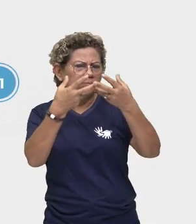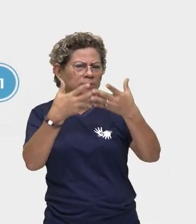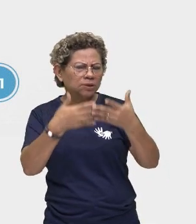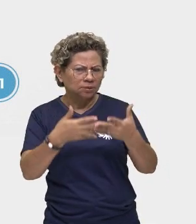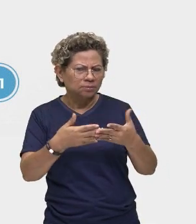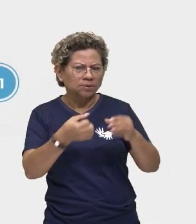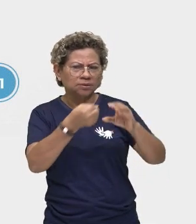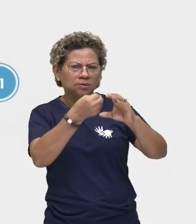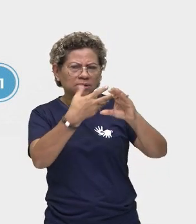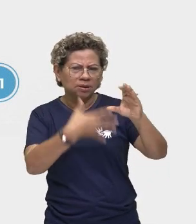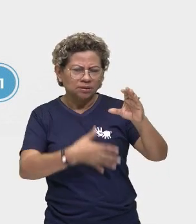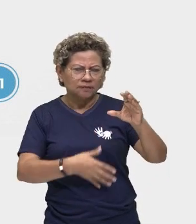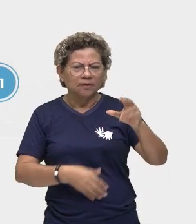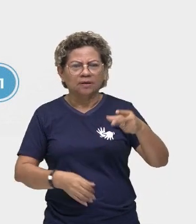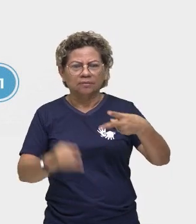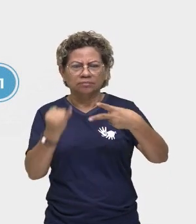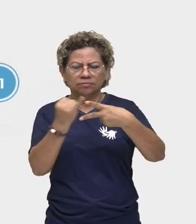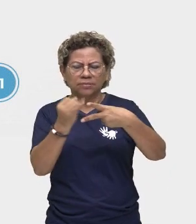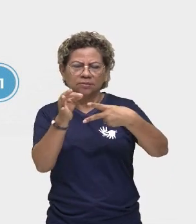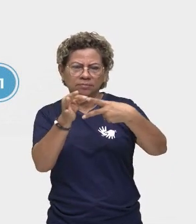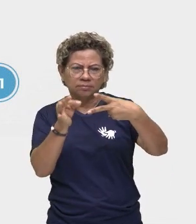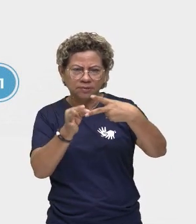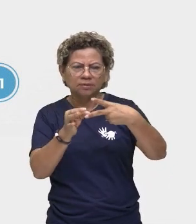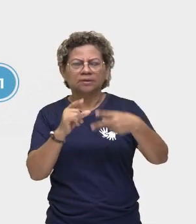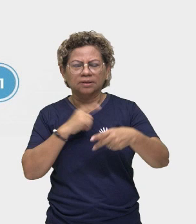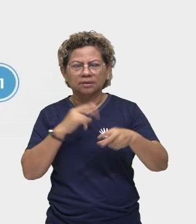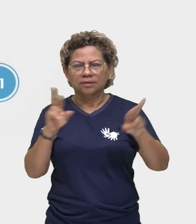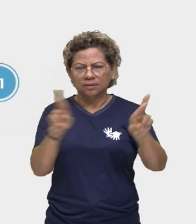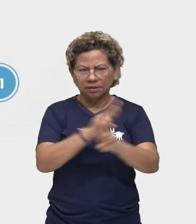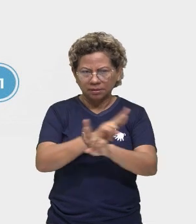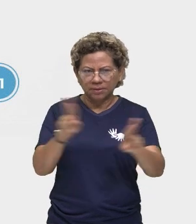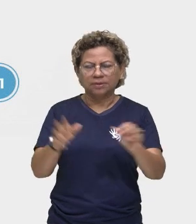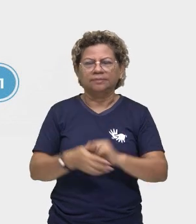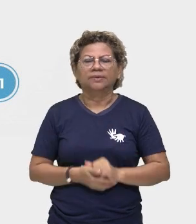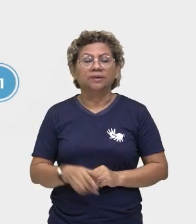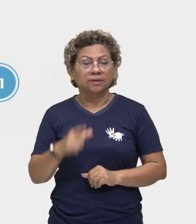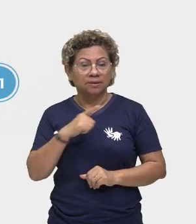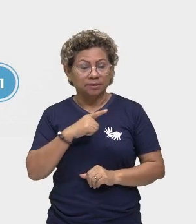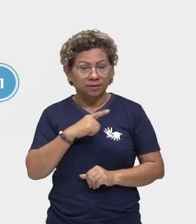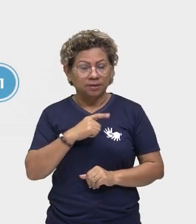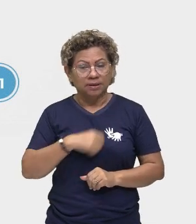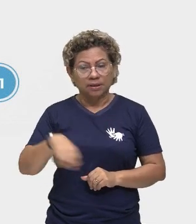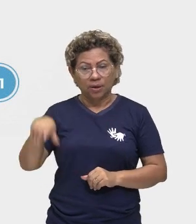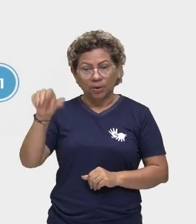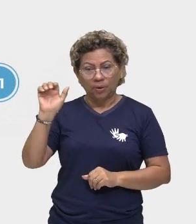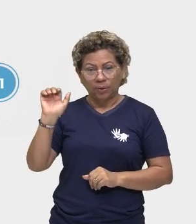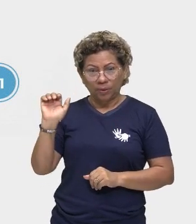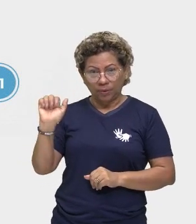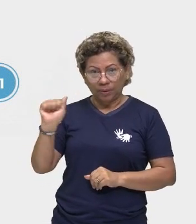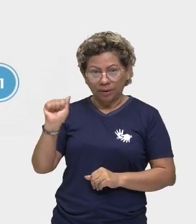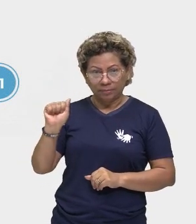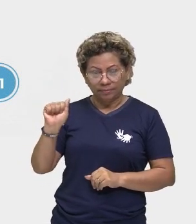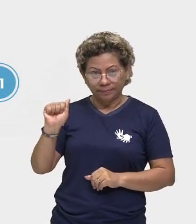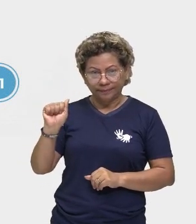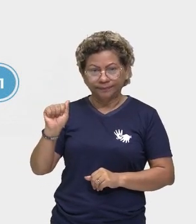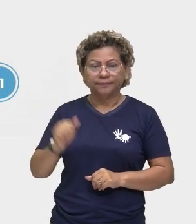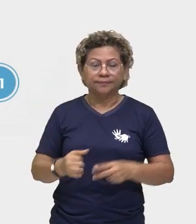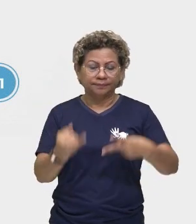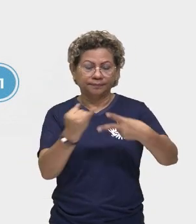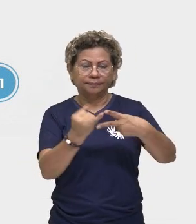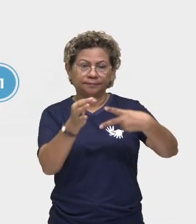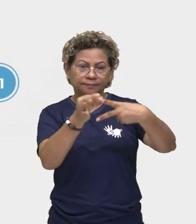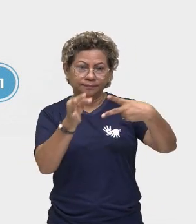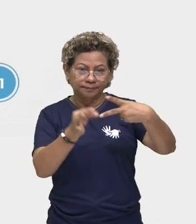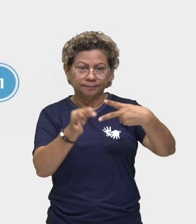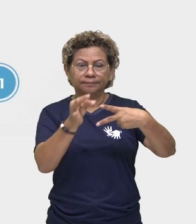sofrer, assinale a alternativa que for correta. Aí temos aí a letra A. Um polígono é chamado de convexo quando, dados os pontos